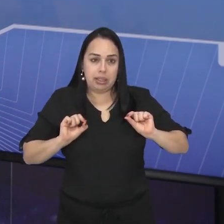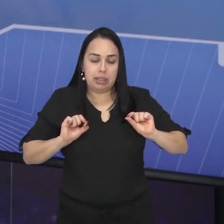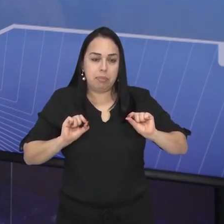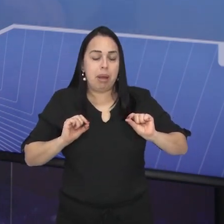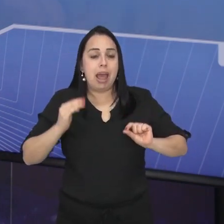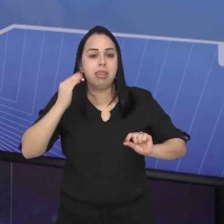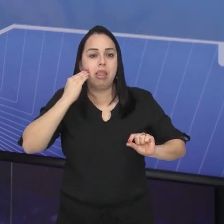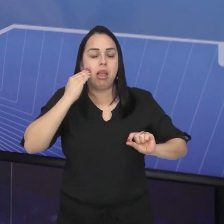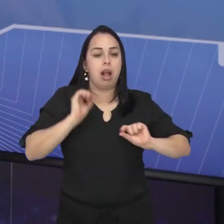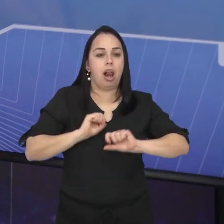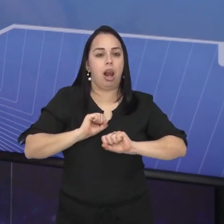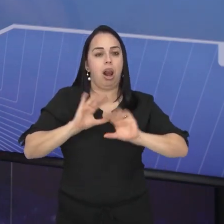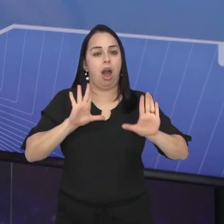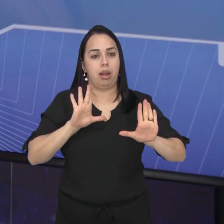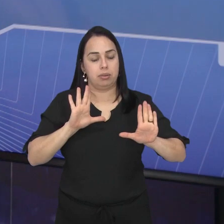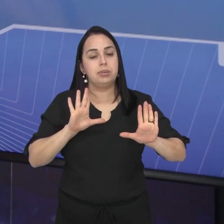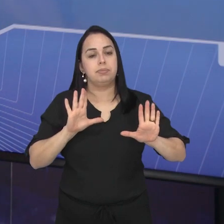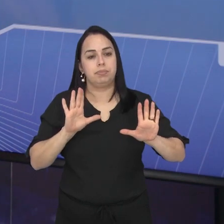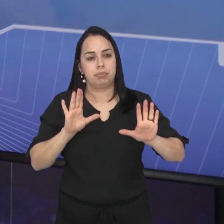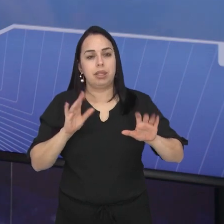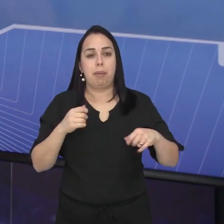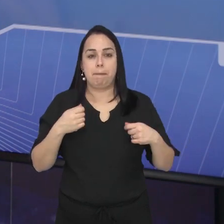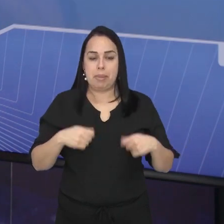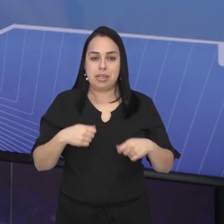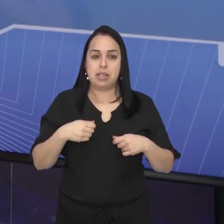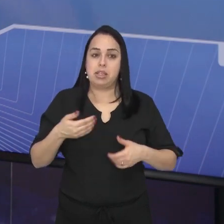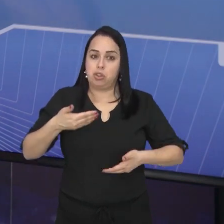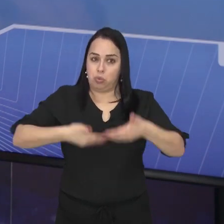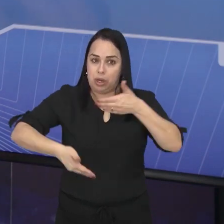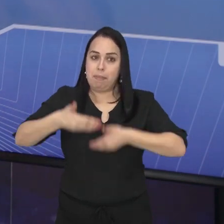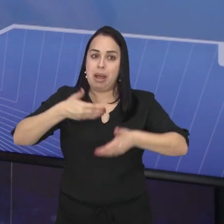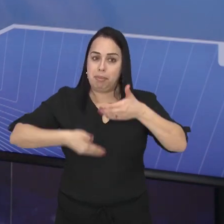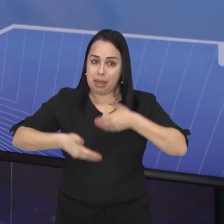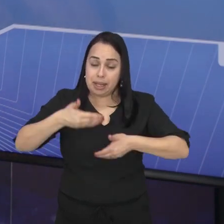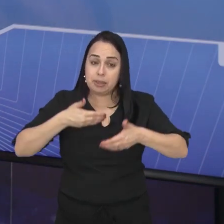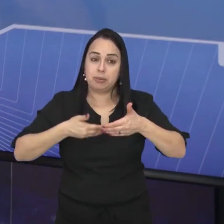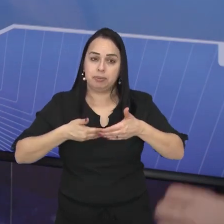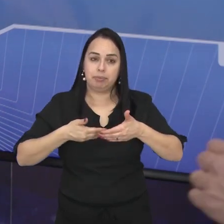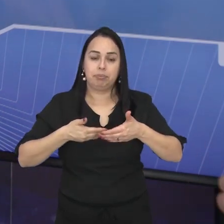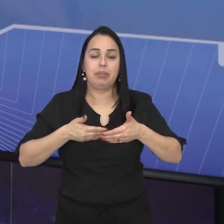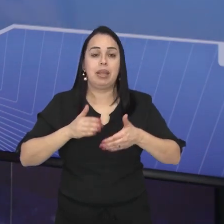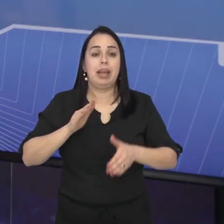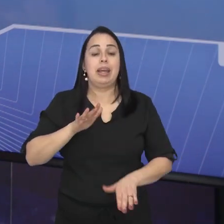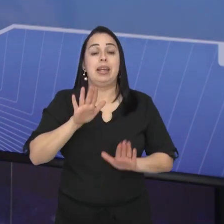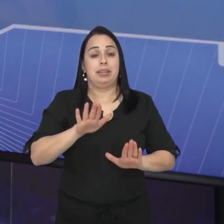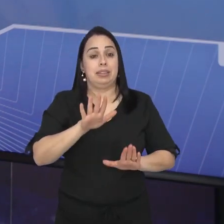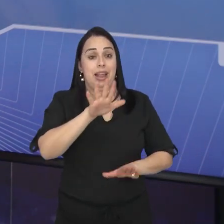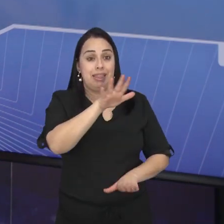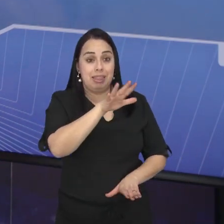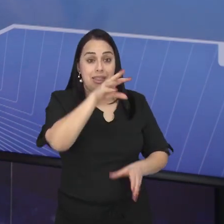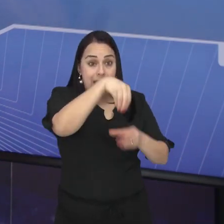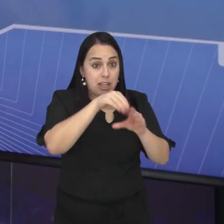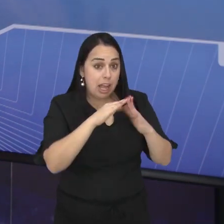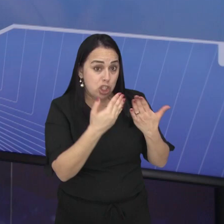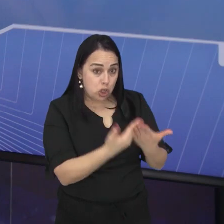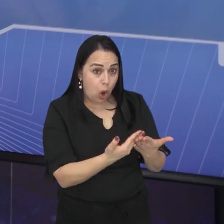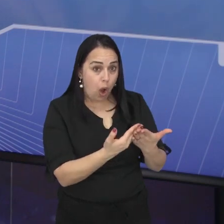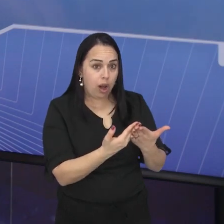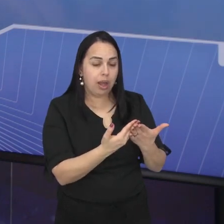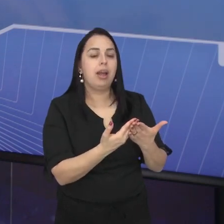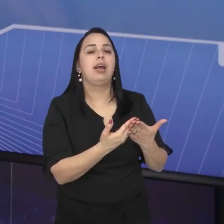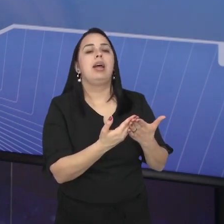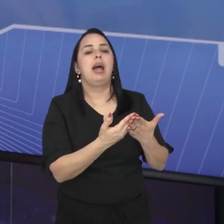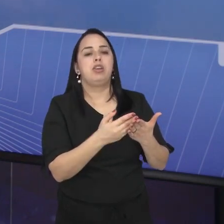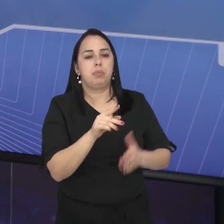você entenda que em algum momento, né, você vai precisar tratar isso de alguma forma, né, e o ambiente escolar, isso acontece muito por conta